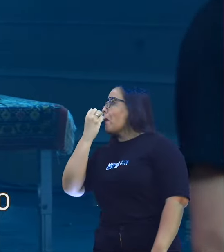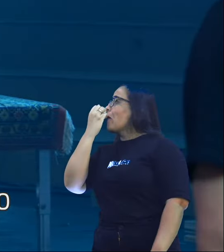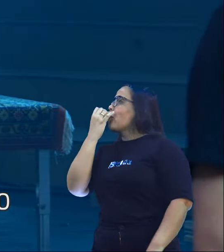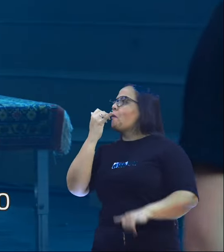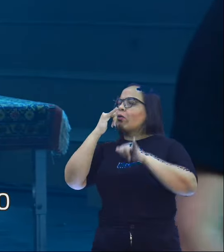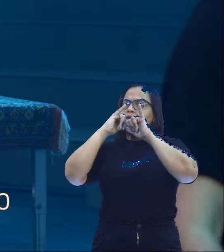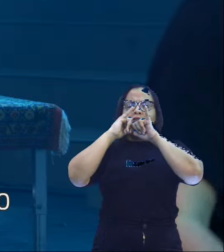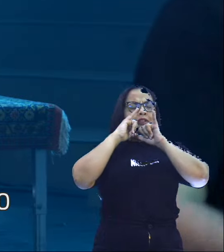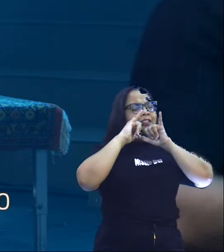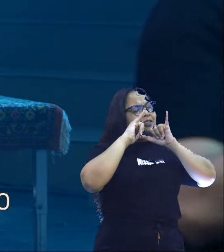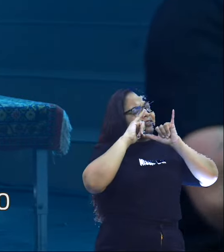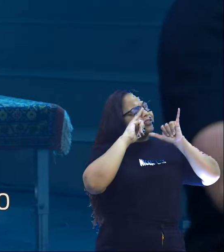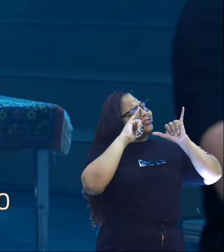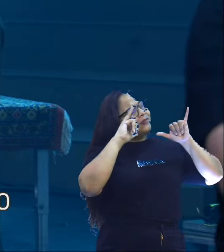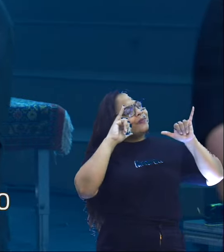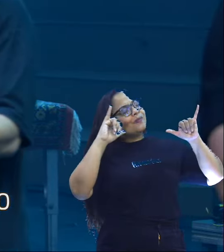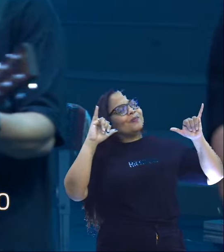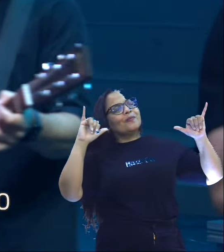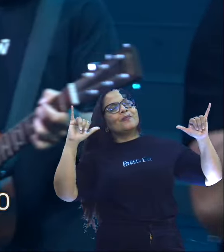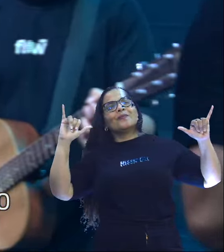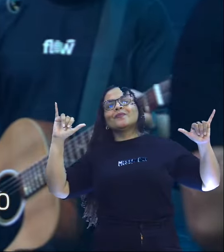Boa notícia,